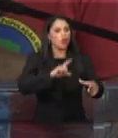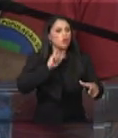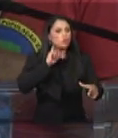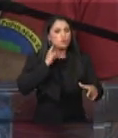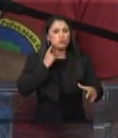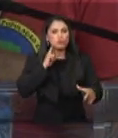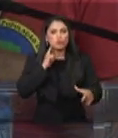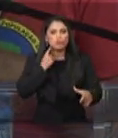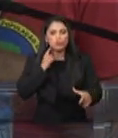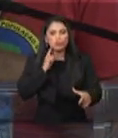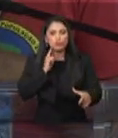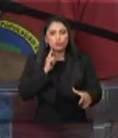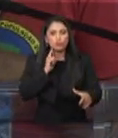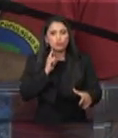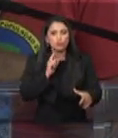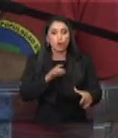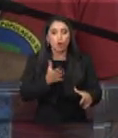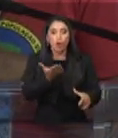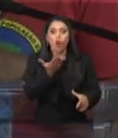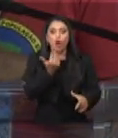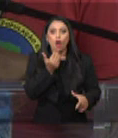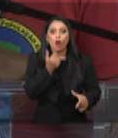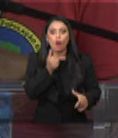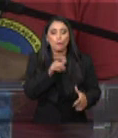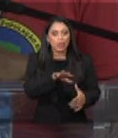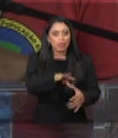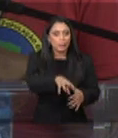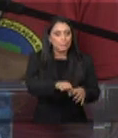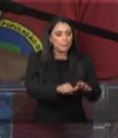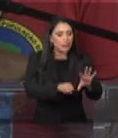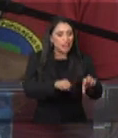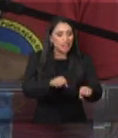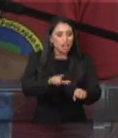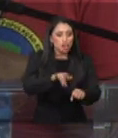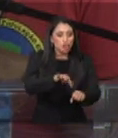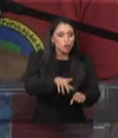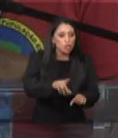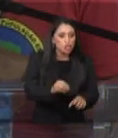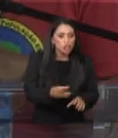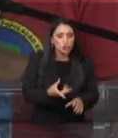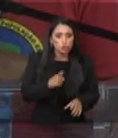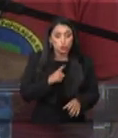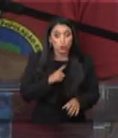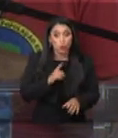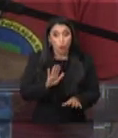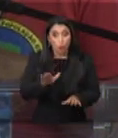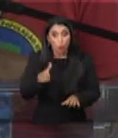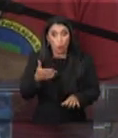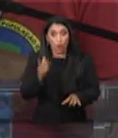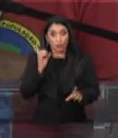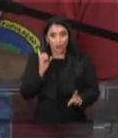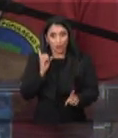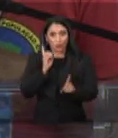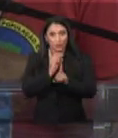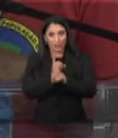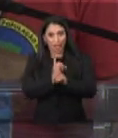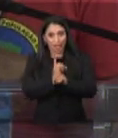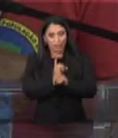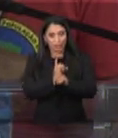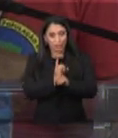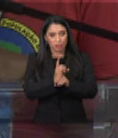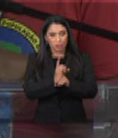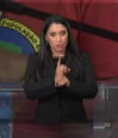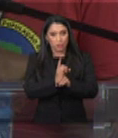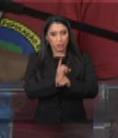catando comida entre os detritos quando achava alguma coisa